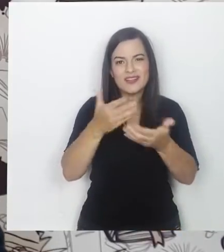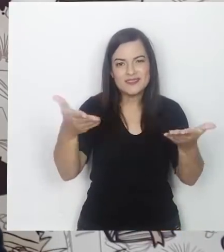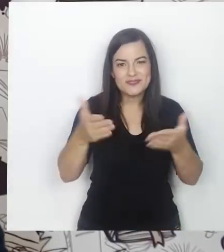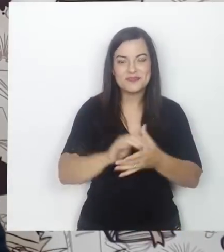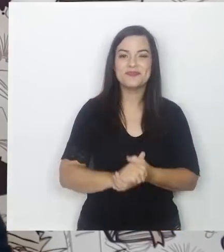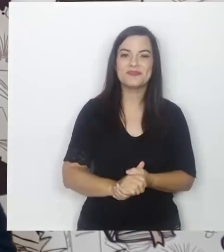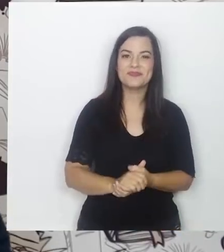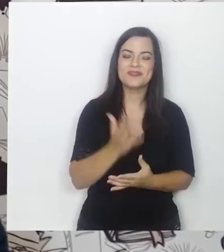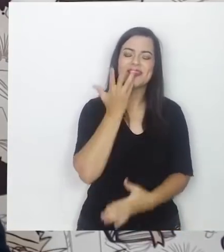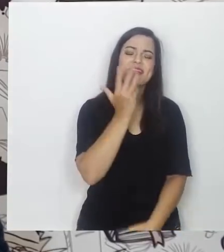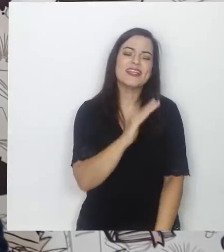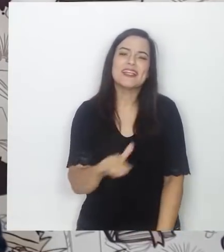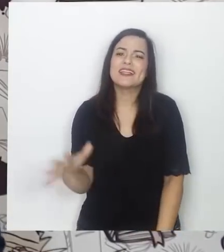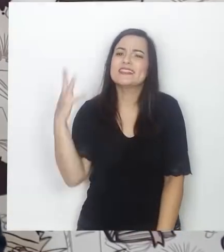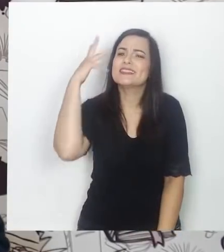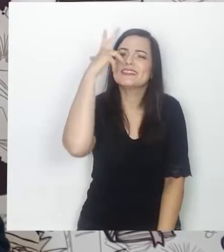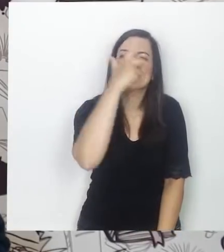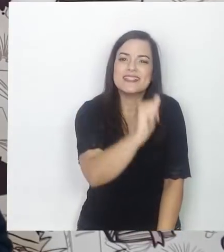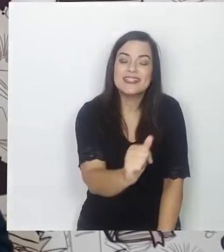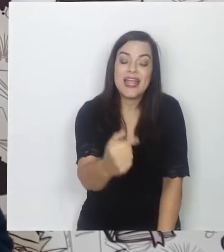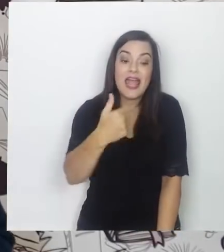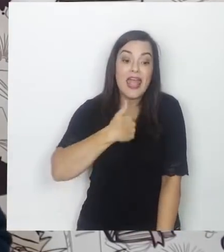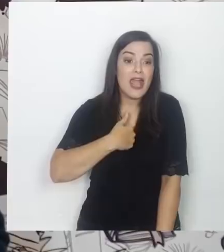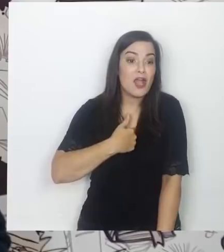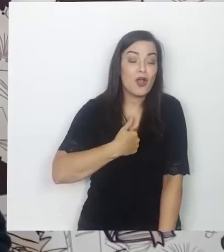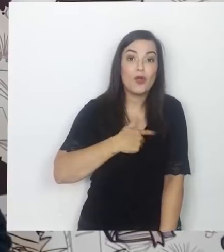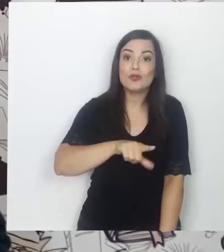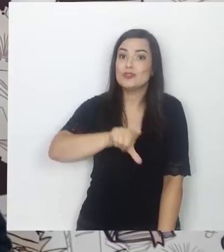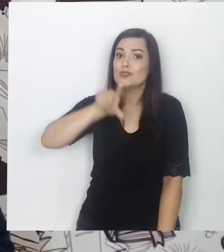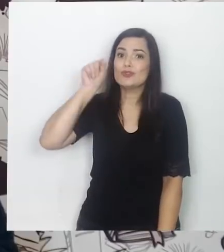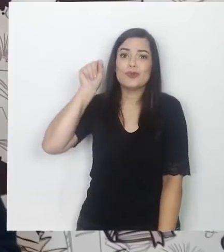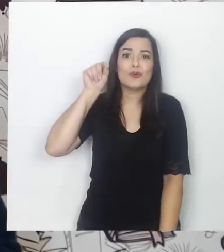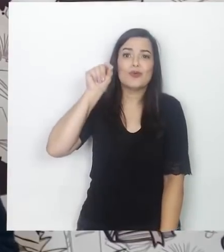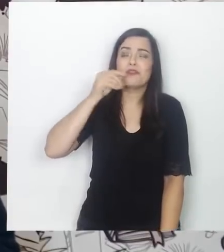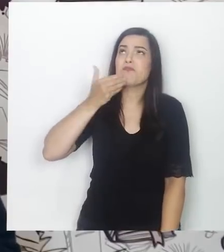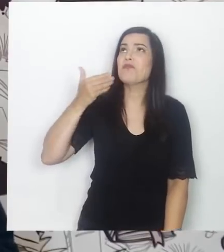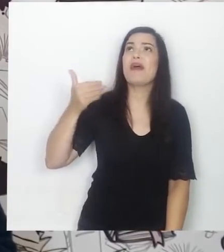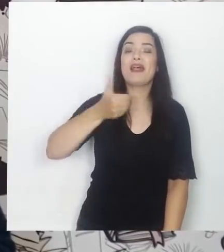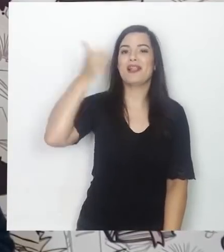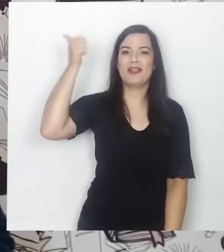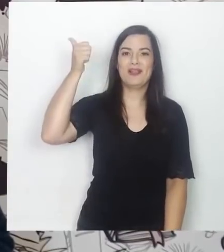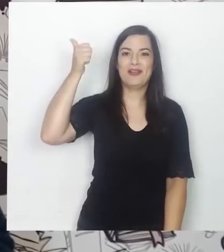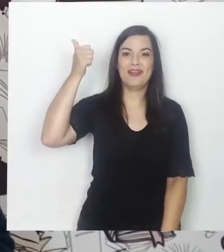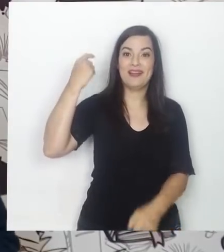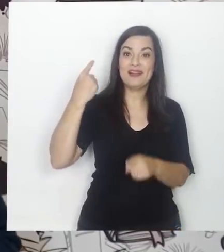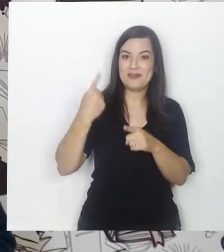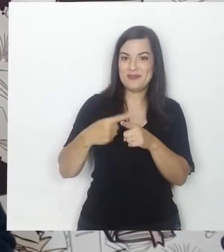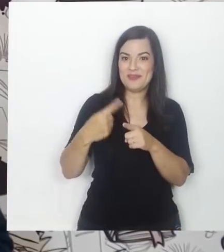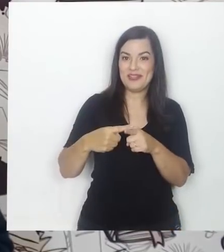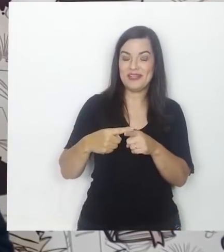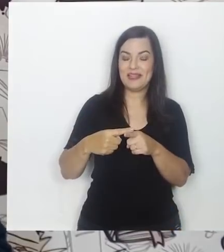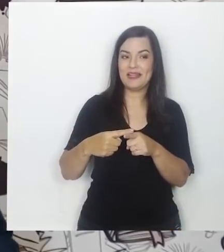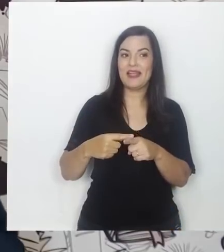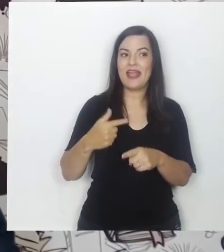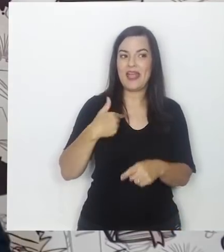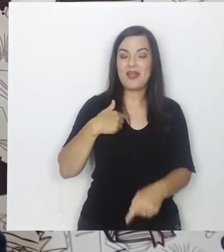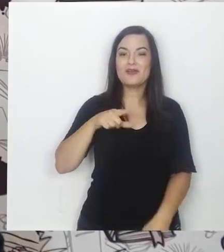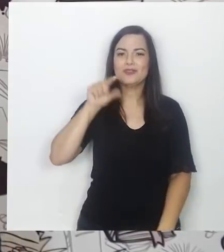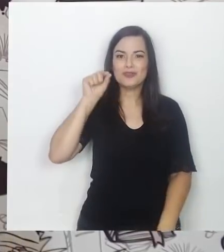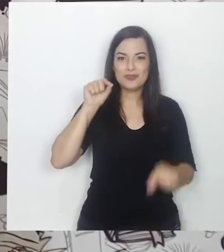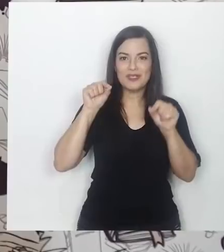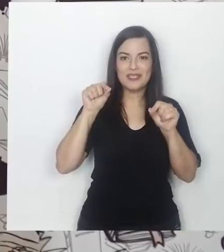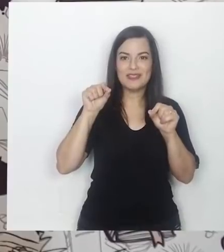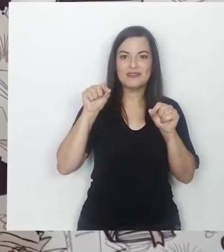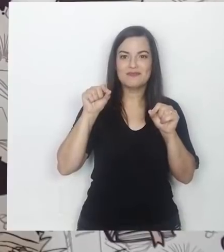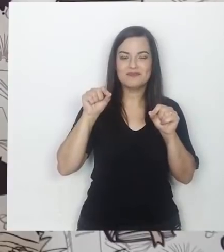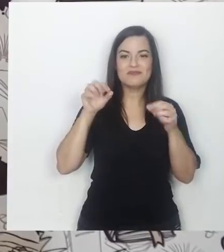lindas, foi a melhor escolha que eu fiz na minha vida, porque foi por causa delas que hoje eu pude estar